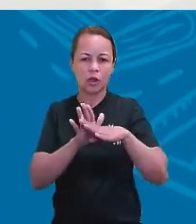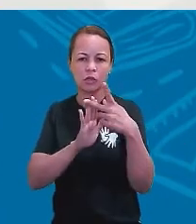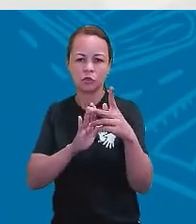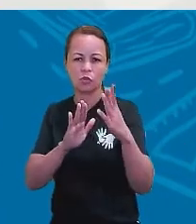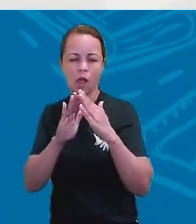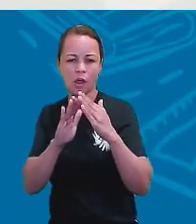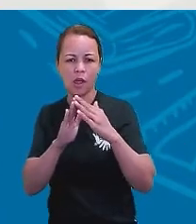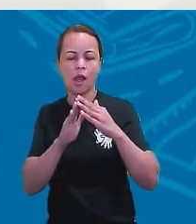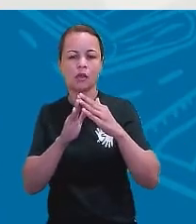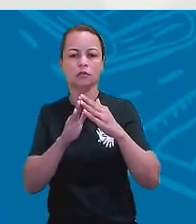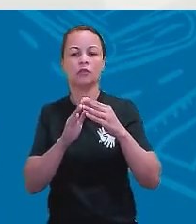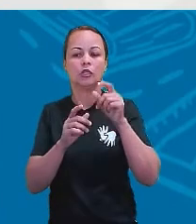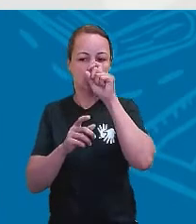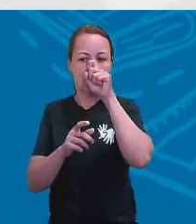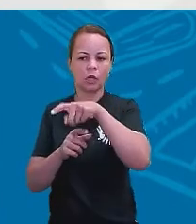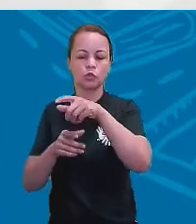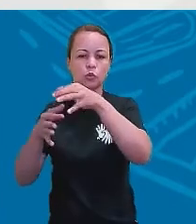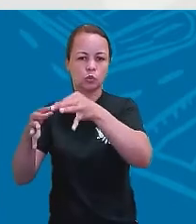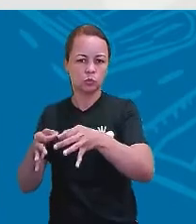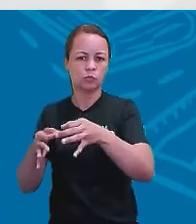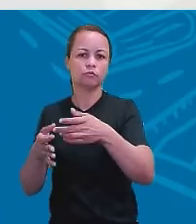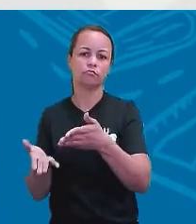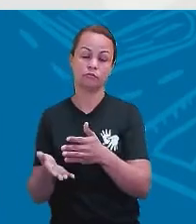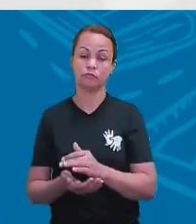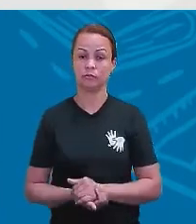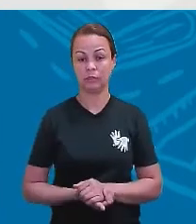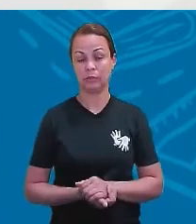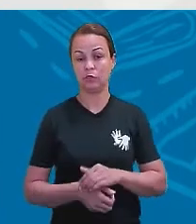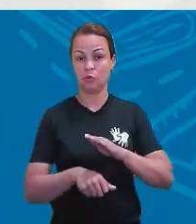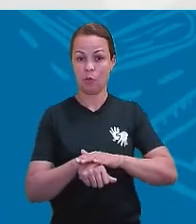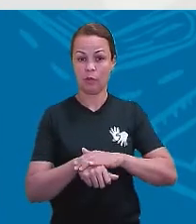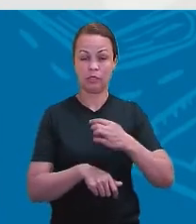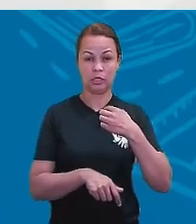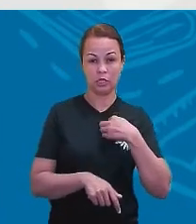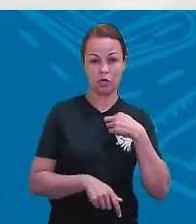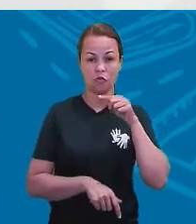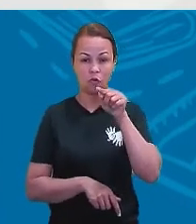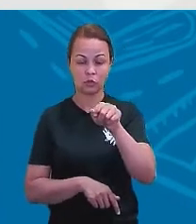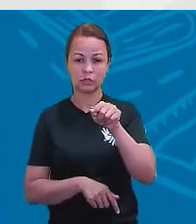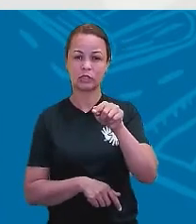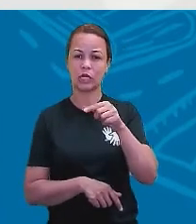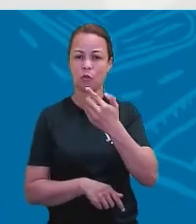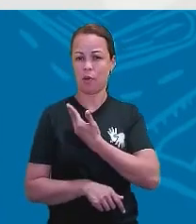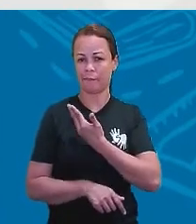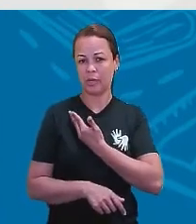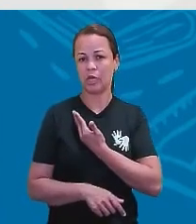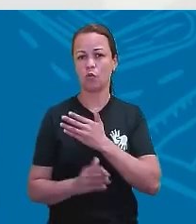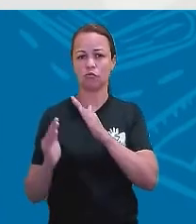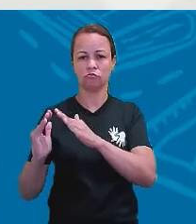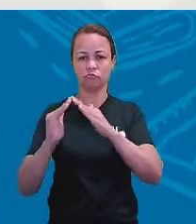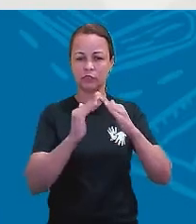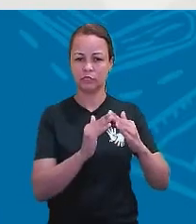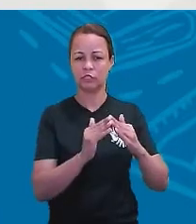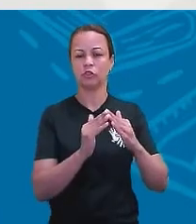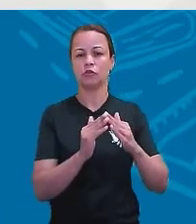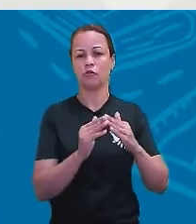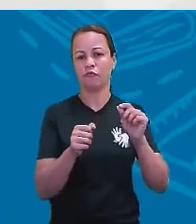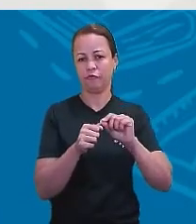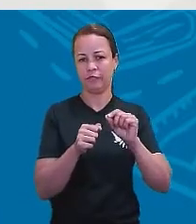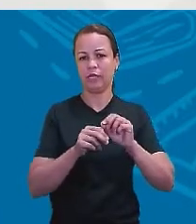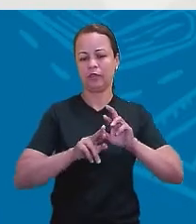seja entupido, tá certo? A partir do momento que eu, você, que o seu colega, que o vizinho faz a sua diferença, né? A gente vai